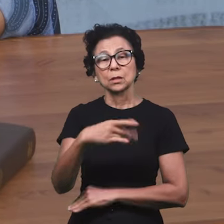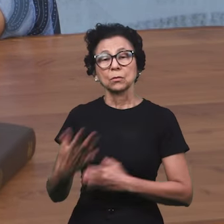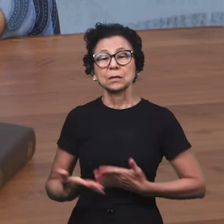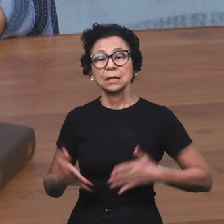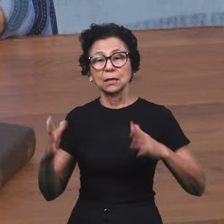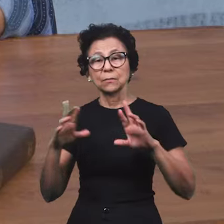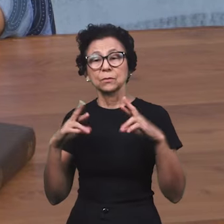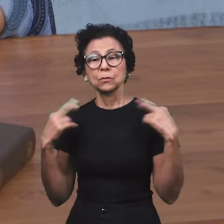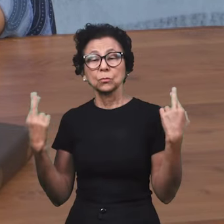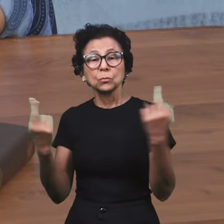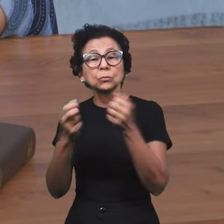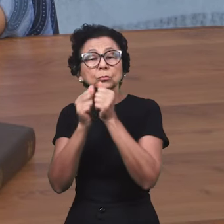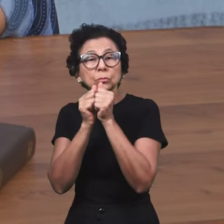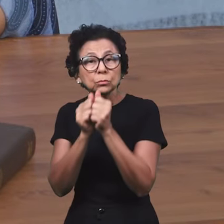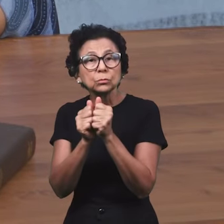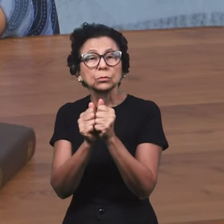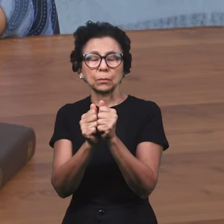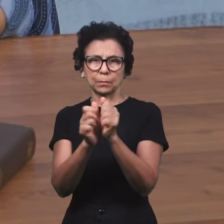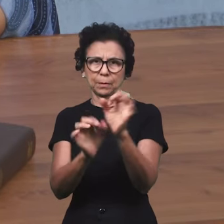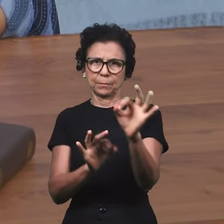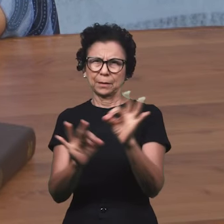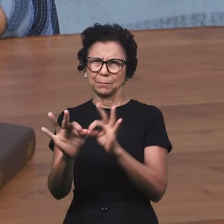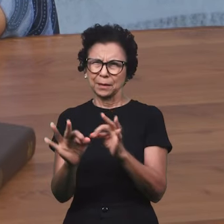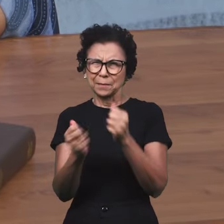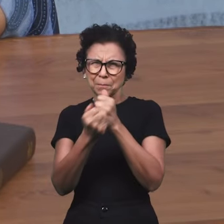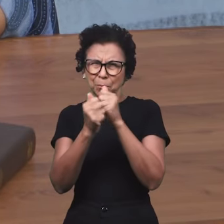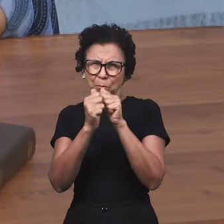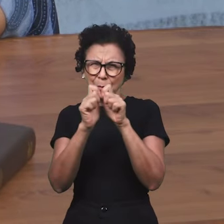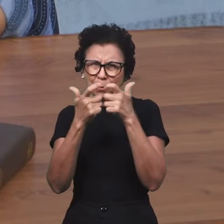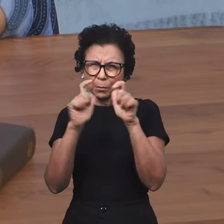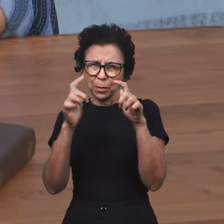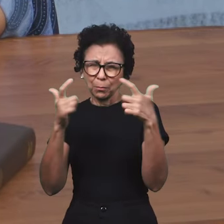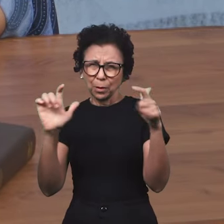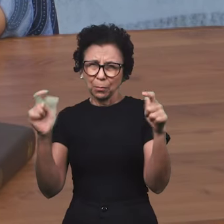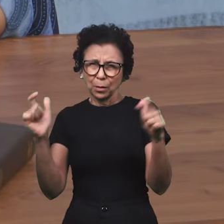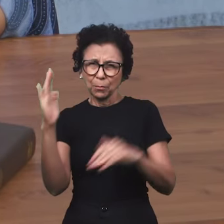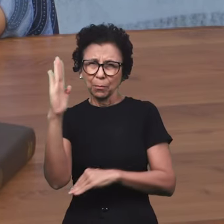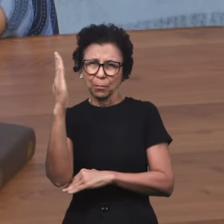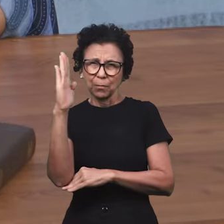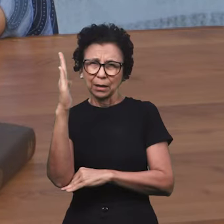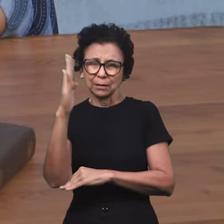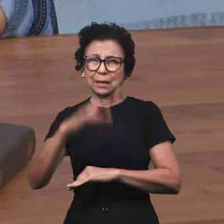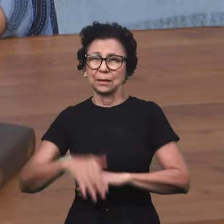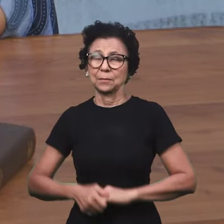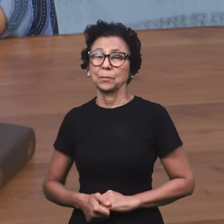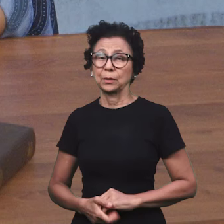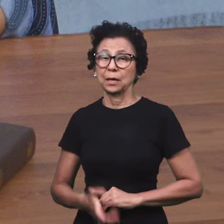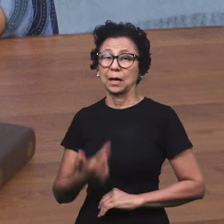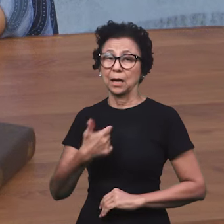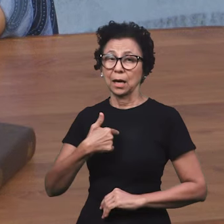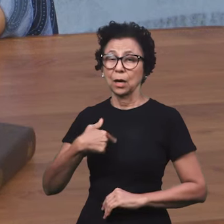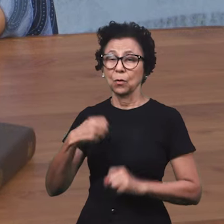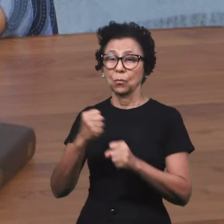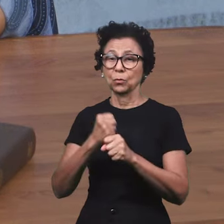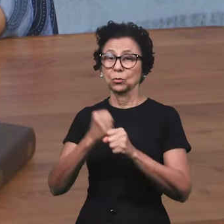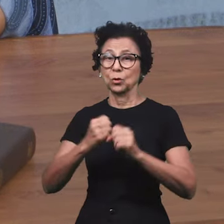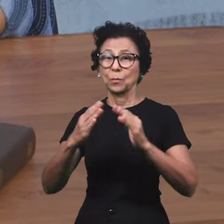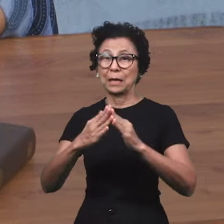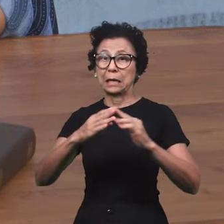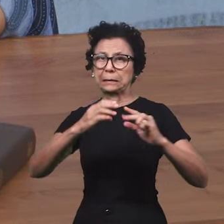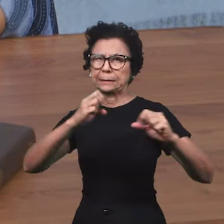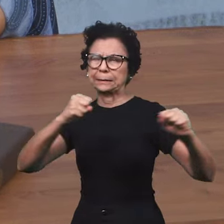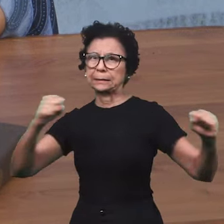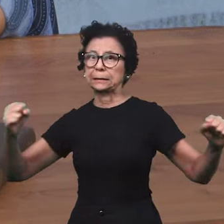e isso para prepararem muita madeira, porque a casa que estou para fazer há de ser grande